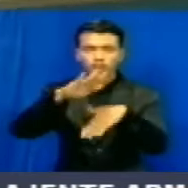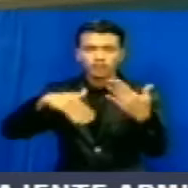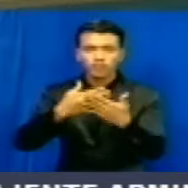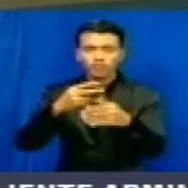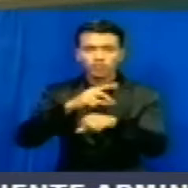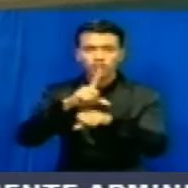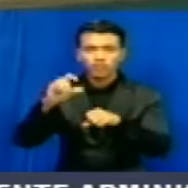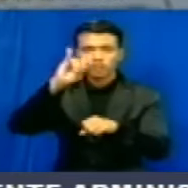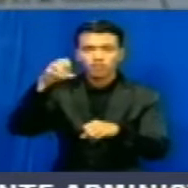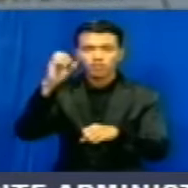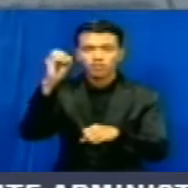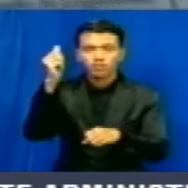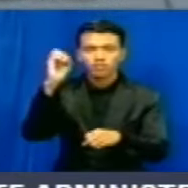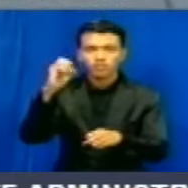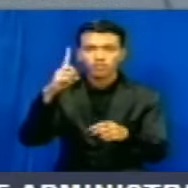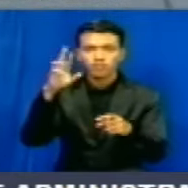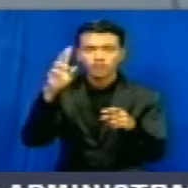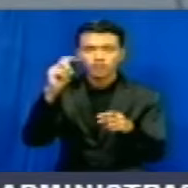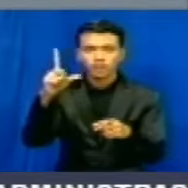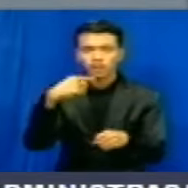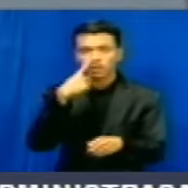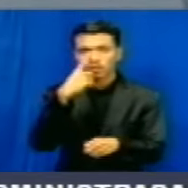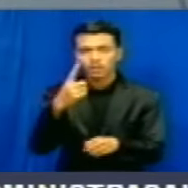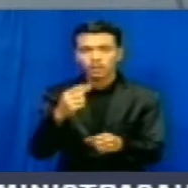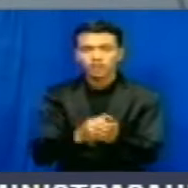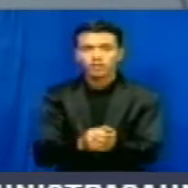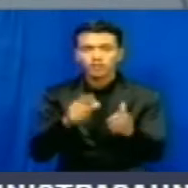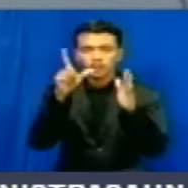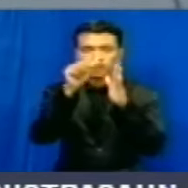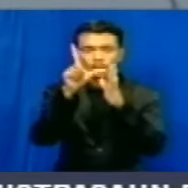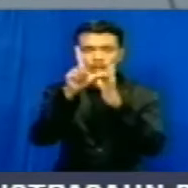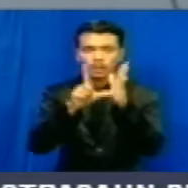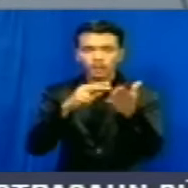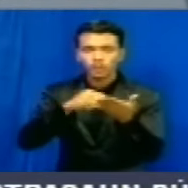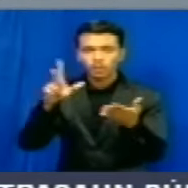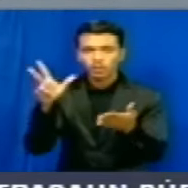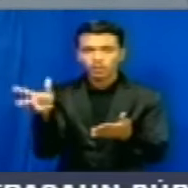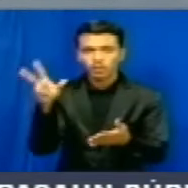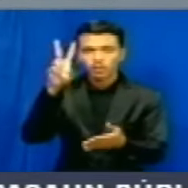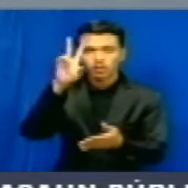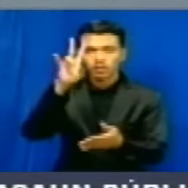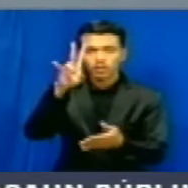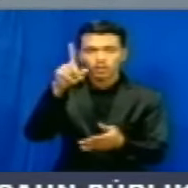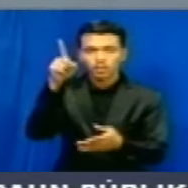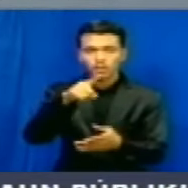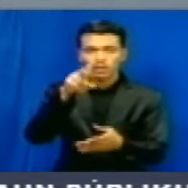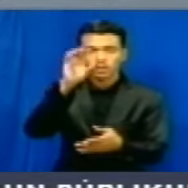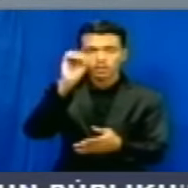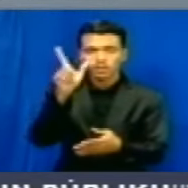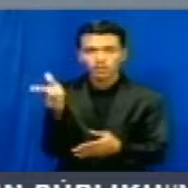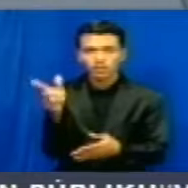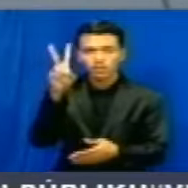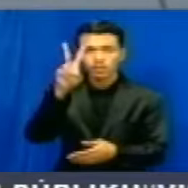nacional. João Coimbra, ba RTT, informa. Baseia ba decreto-lei número tolo nulo recinjito barra rihungrua rua